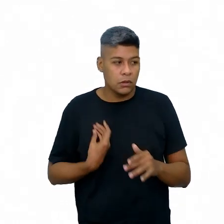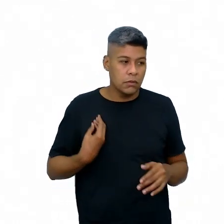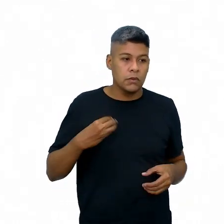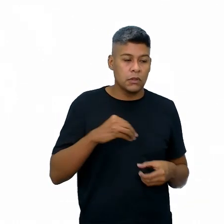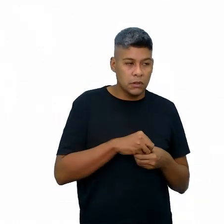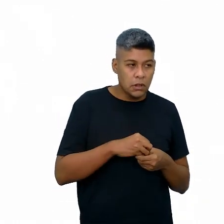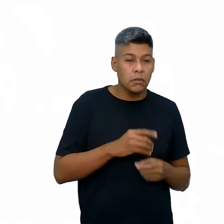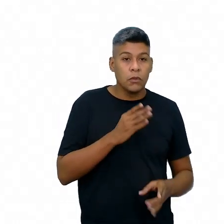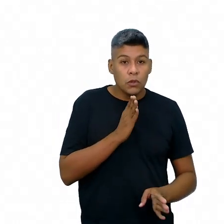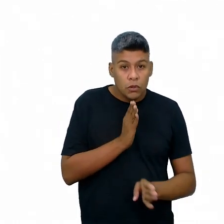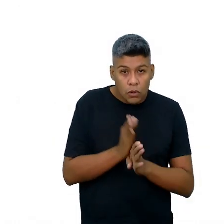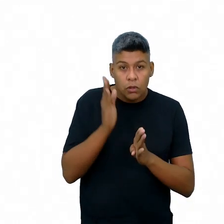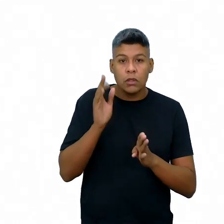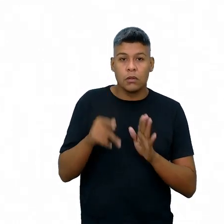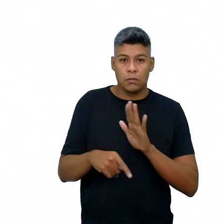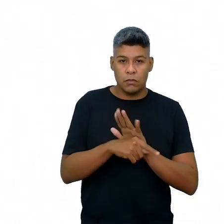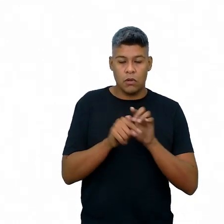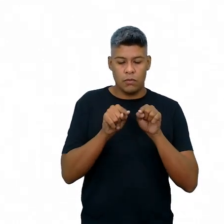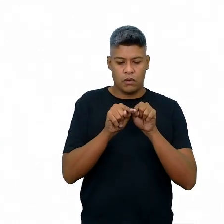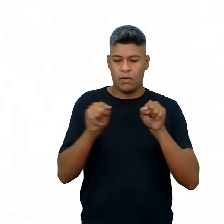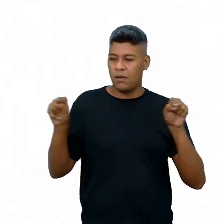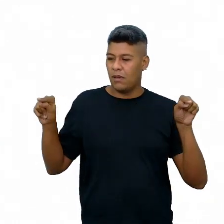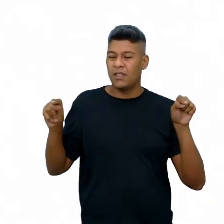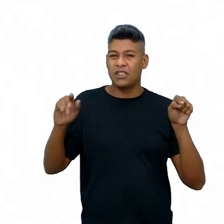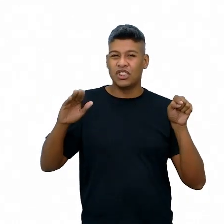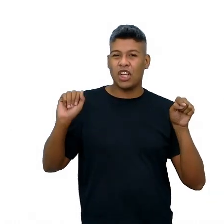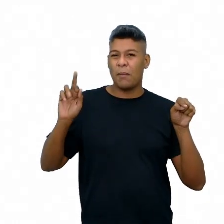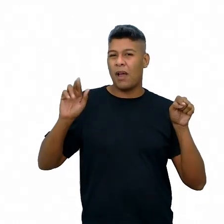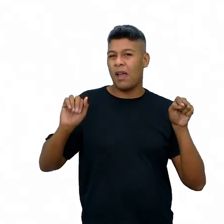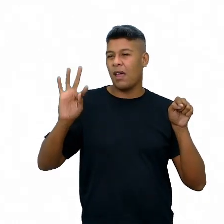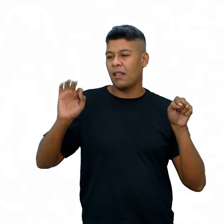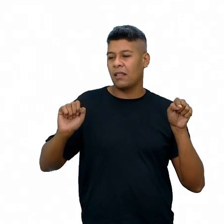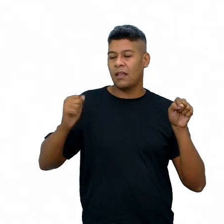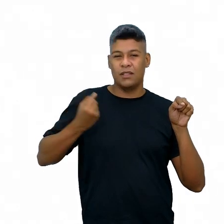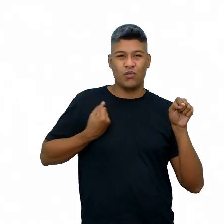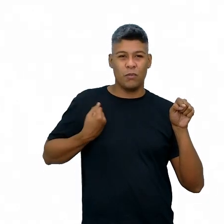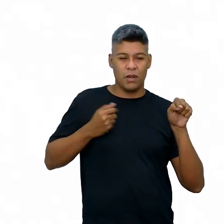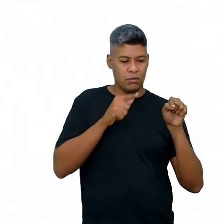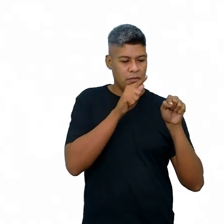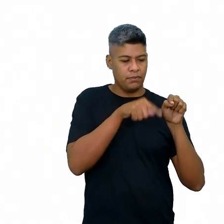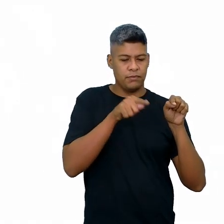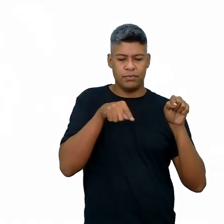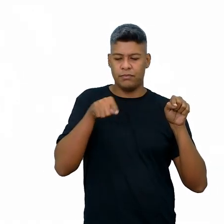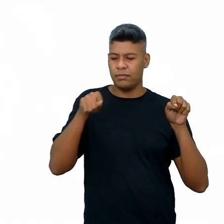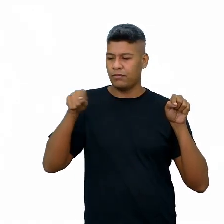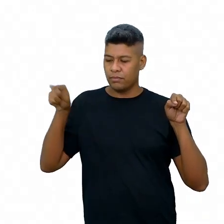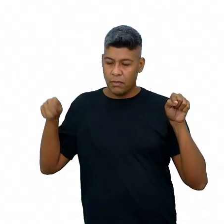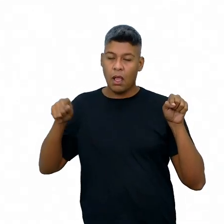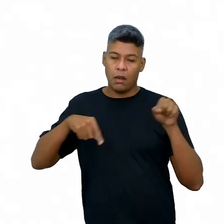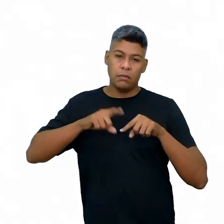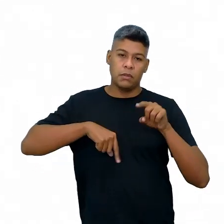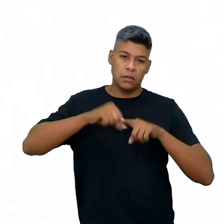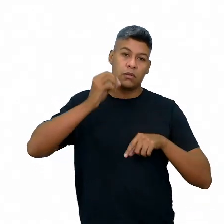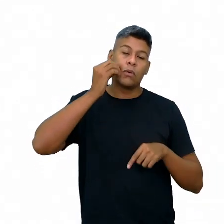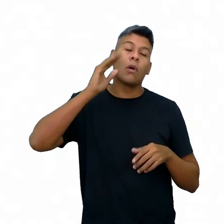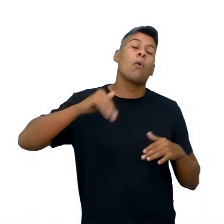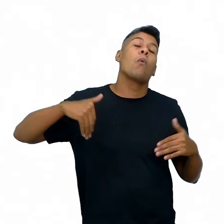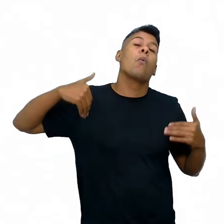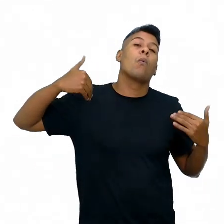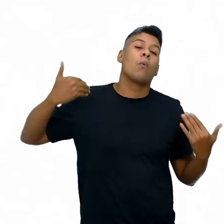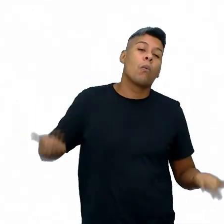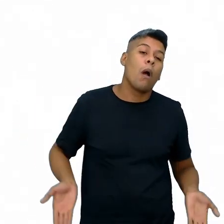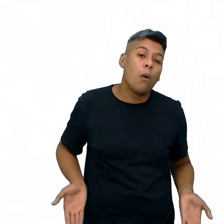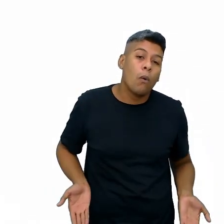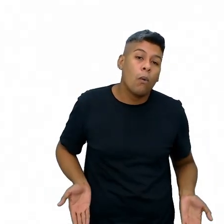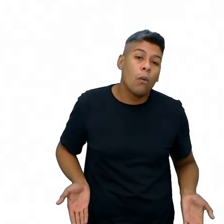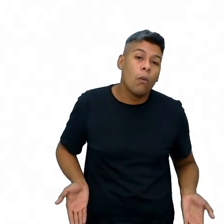dessa localização na reta numérica. Bom, e falando sobre o objeto desse conhecimento, qual que é o objeto desse